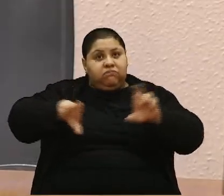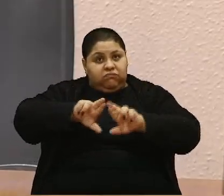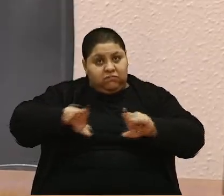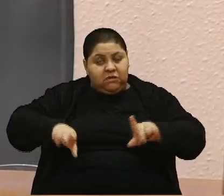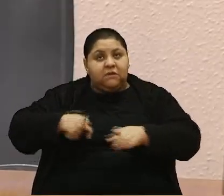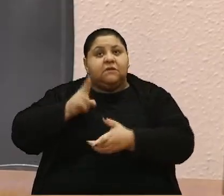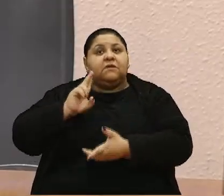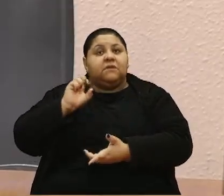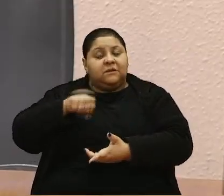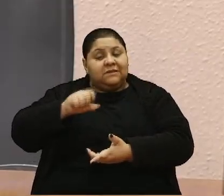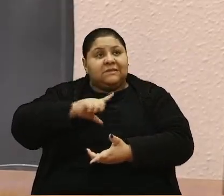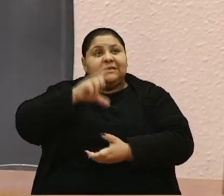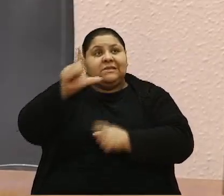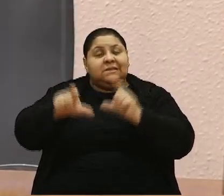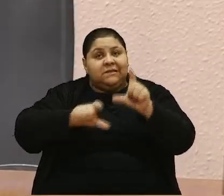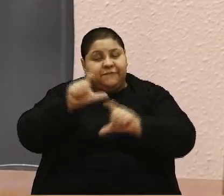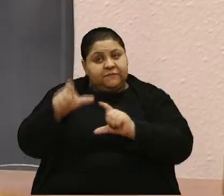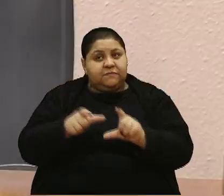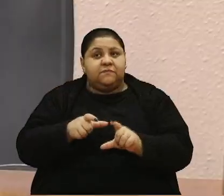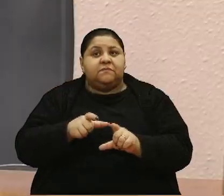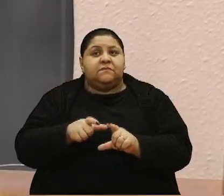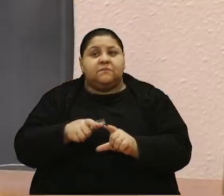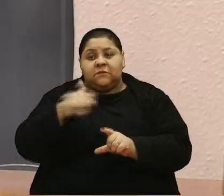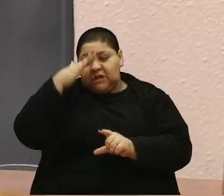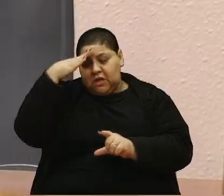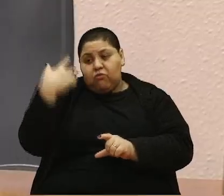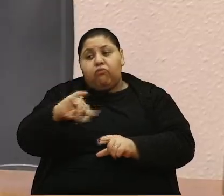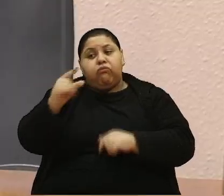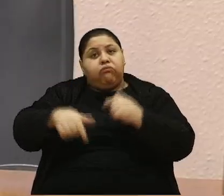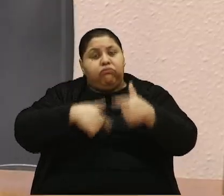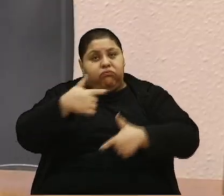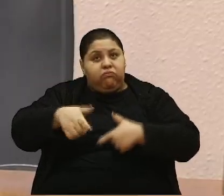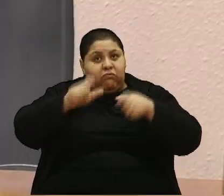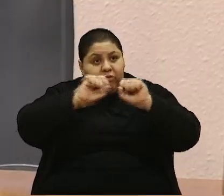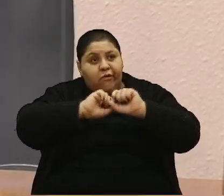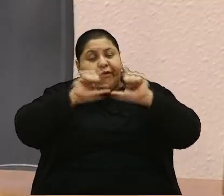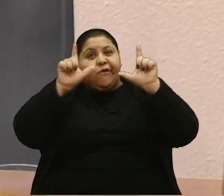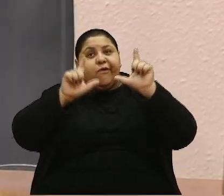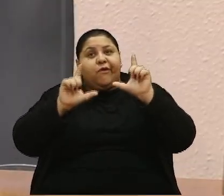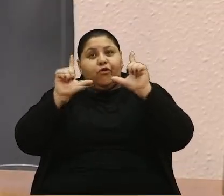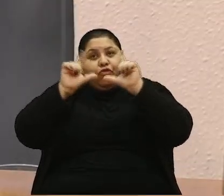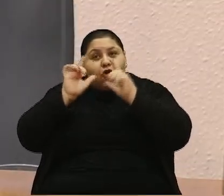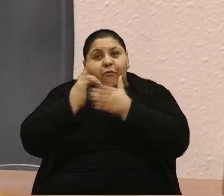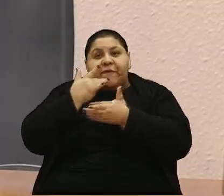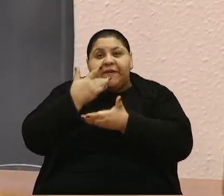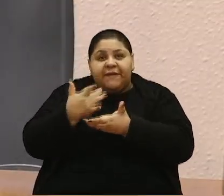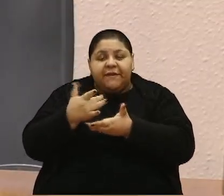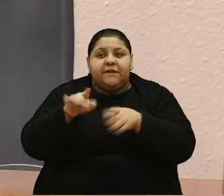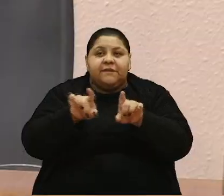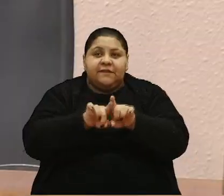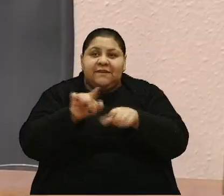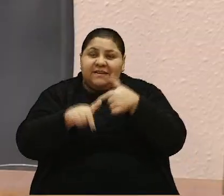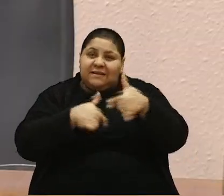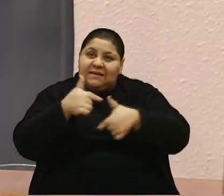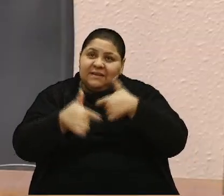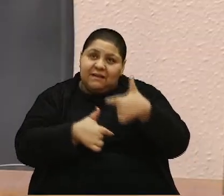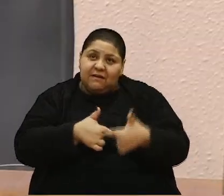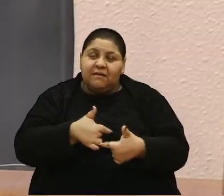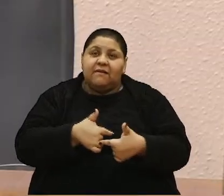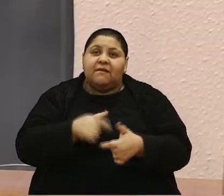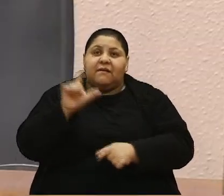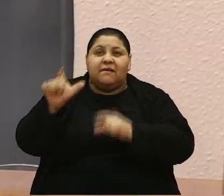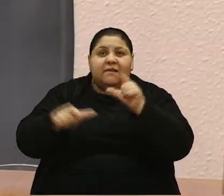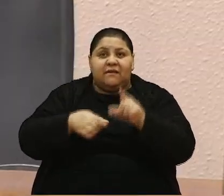sim, tem muita gente, né, que peleia todos os dias, que acorda cedo, dorme tarde, que trabalha muito para poder sobreviver,